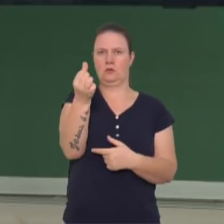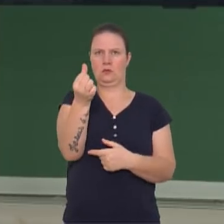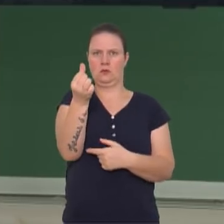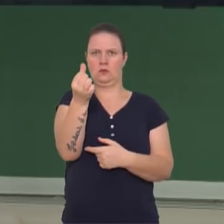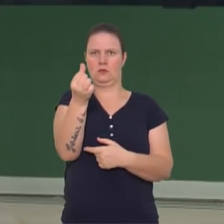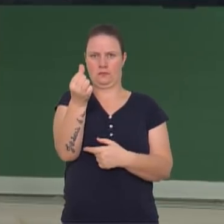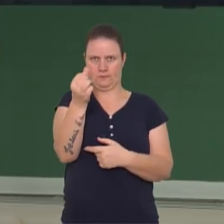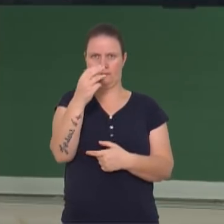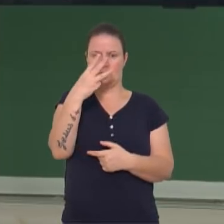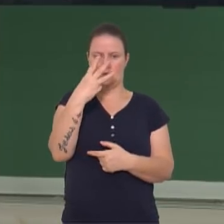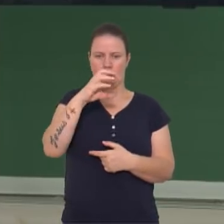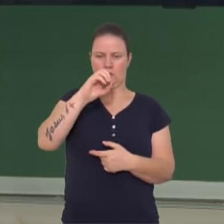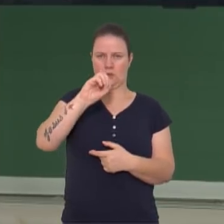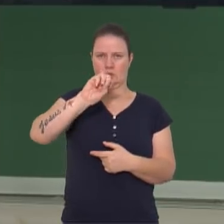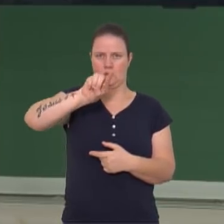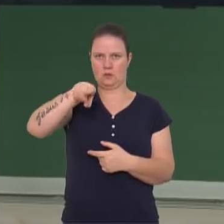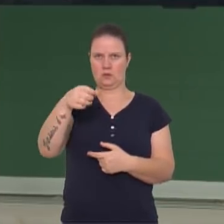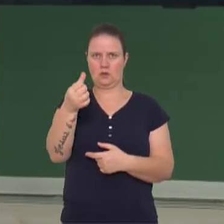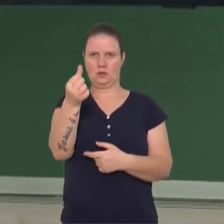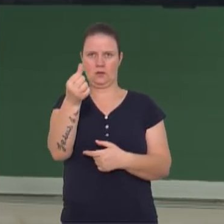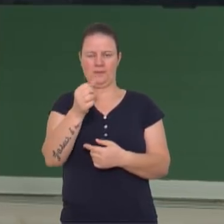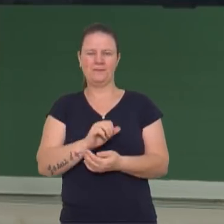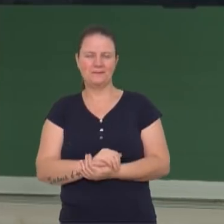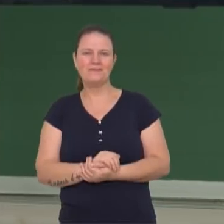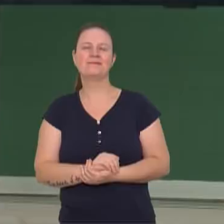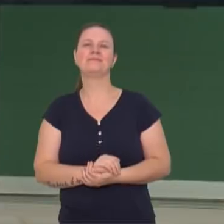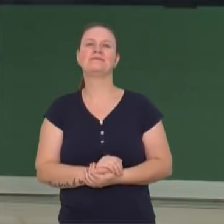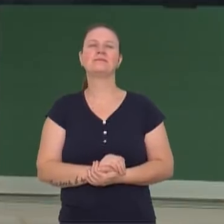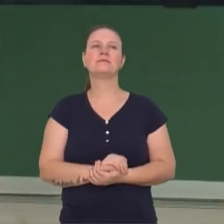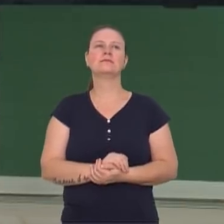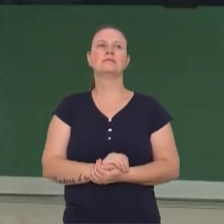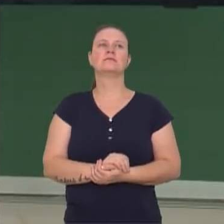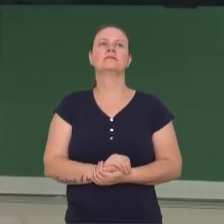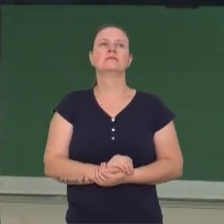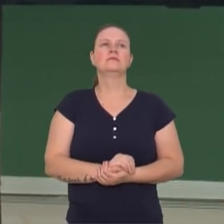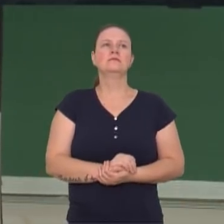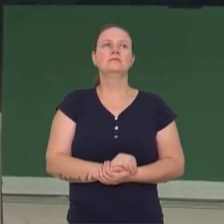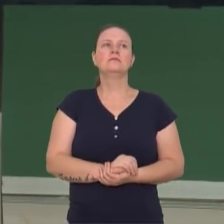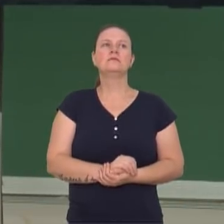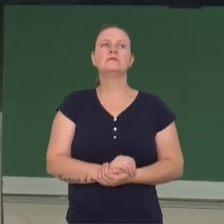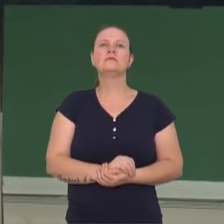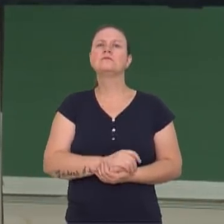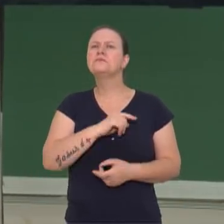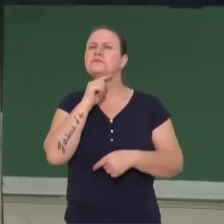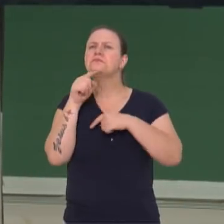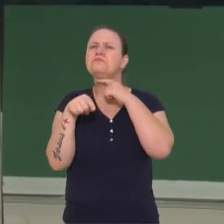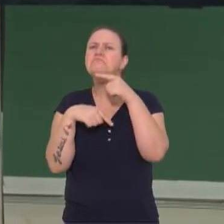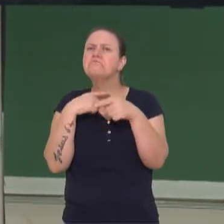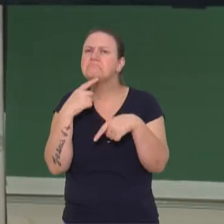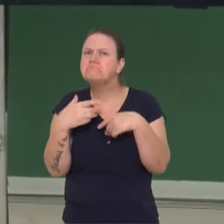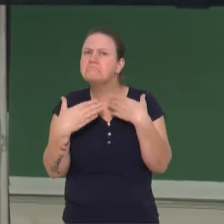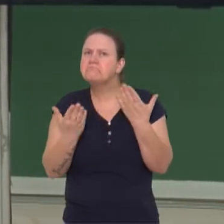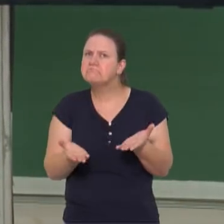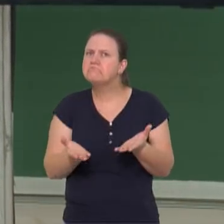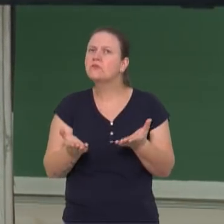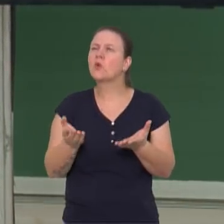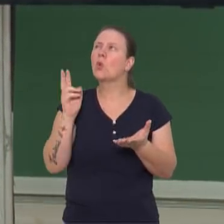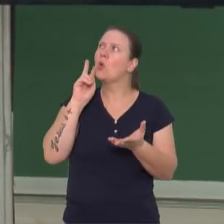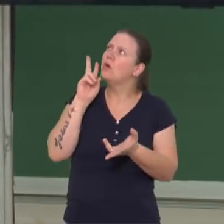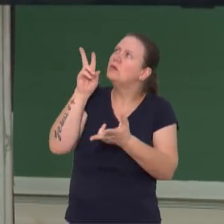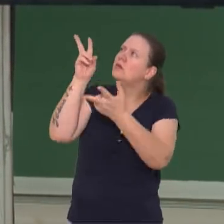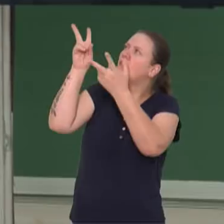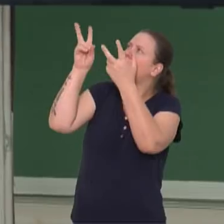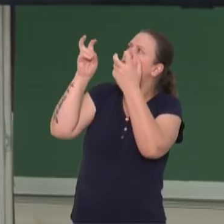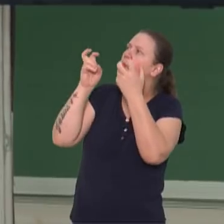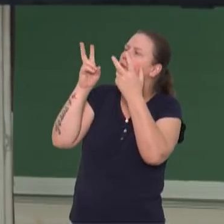seja, 30,6 centímetros. Tudo bem? Alguma dúvida? Olhem,